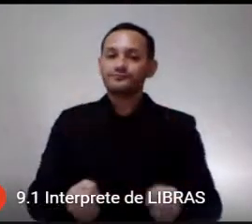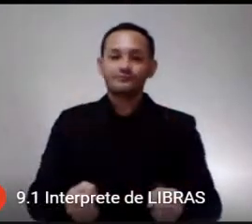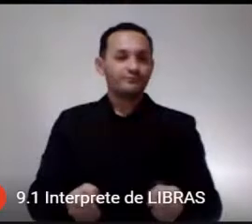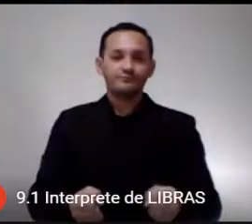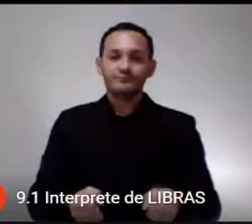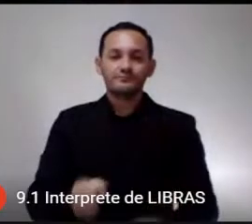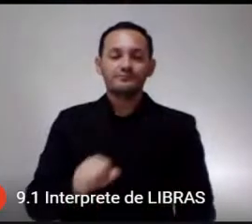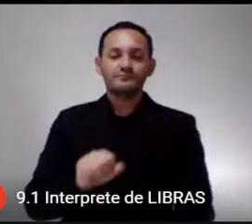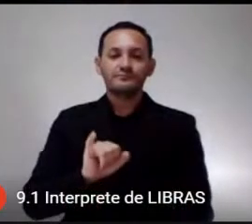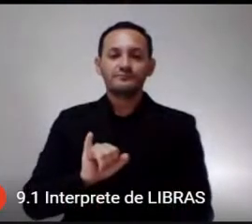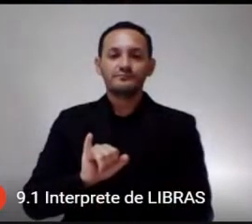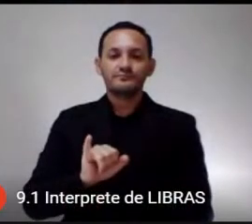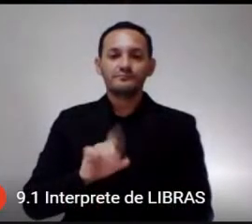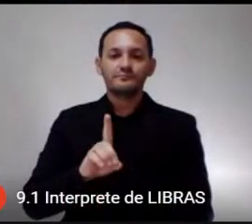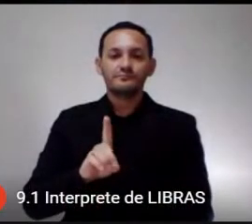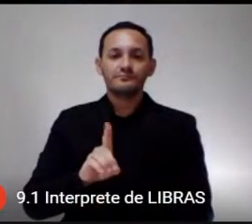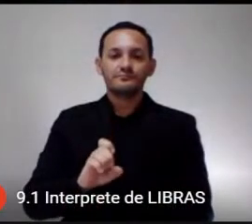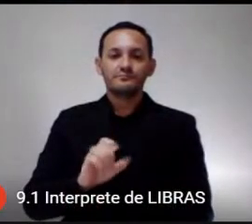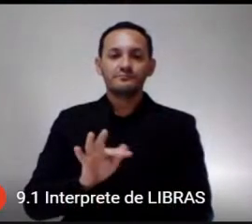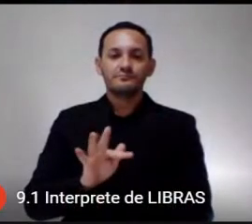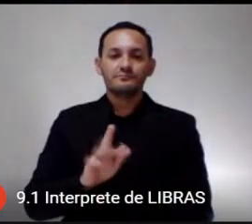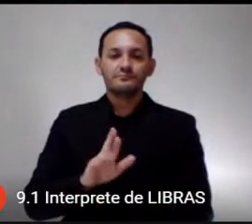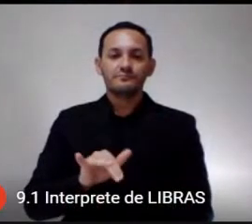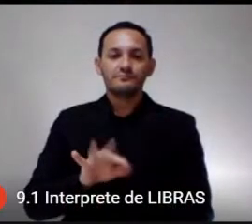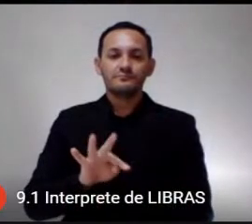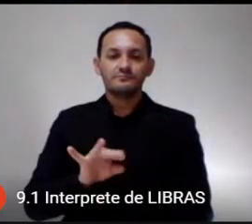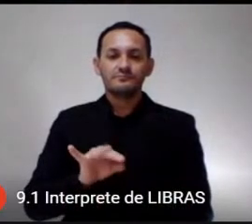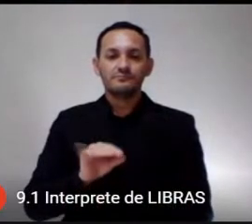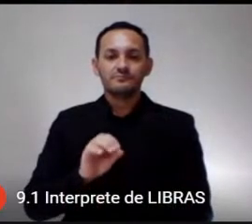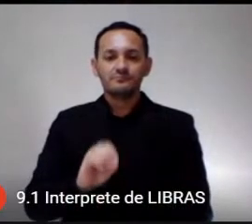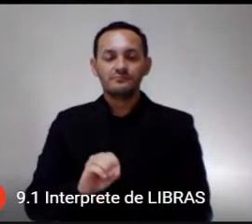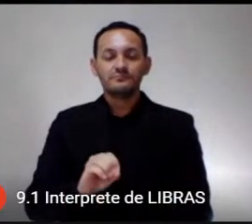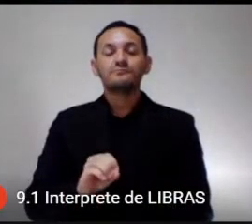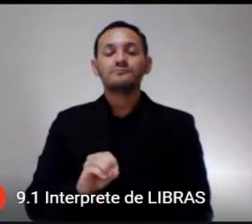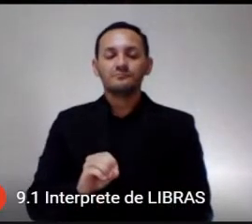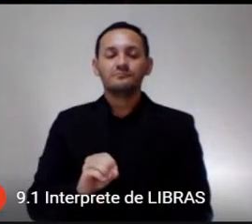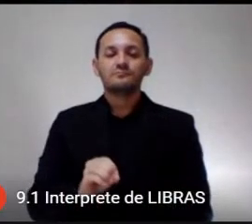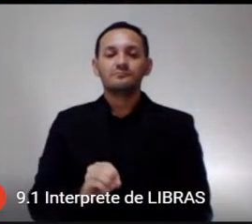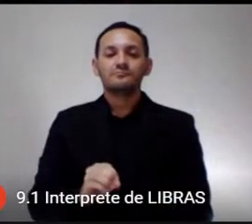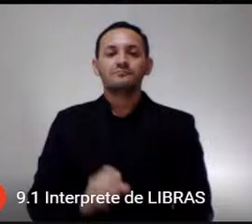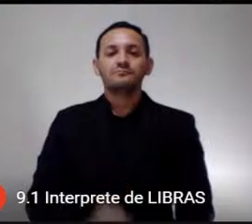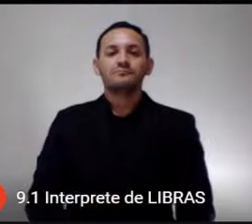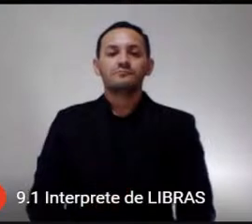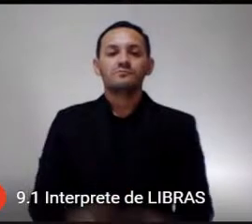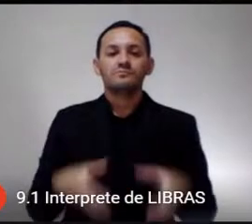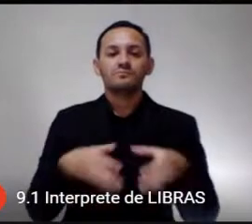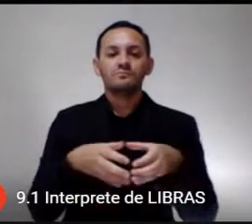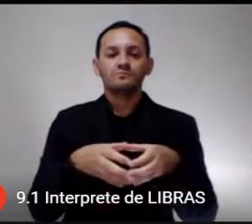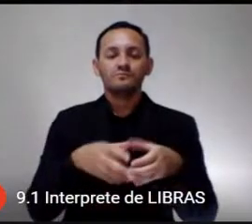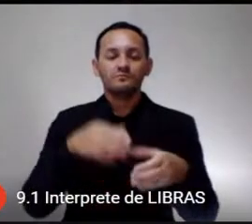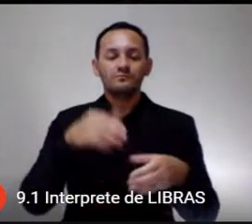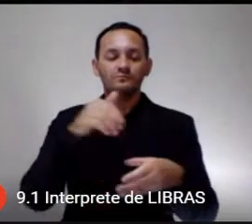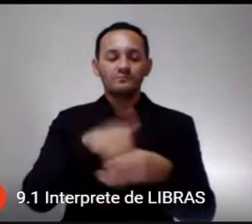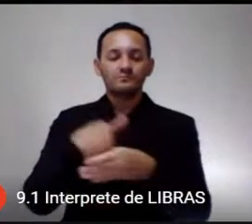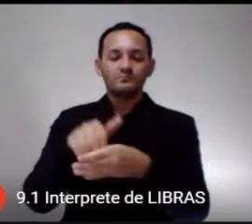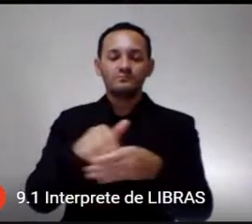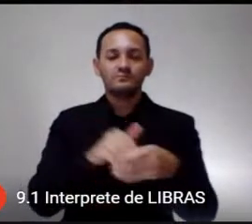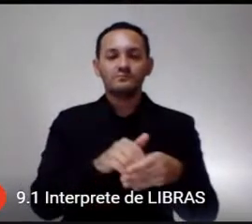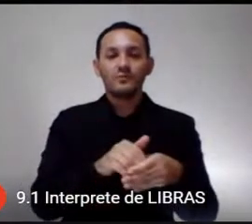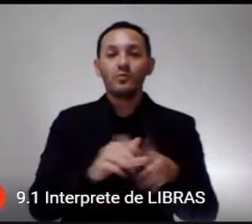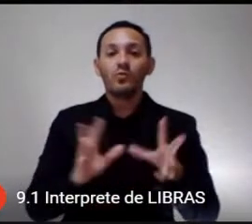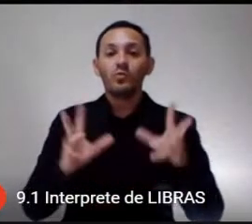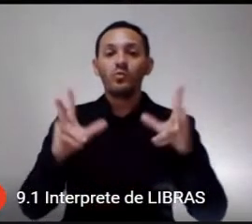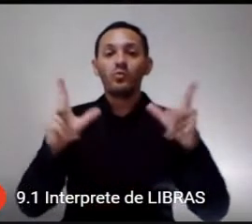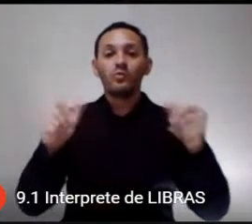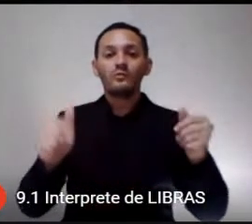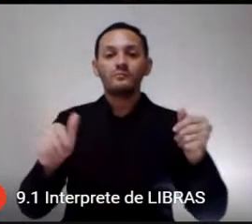10 dias para o partido político, em caso de deferimento. Com as devidas vênias